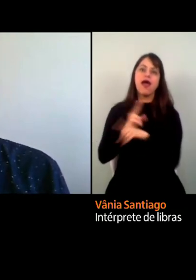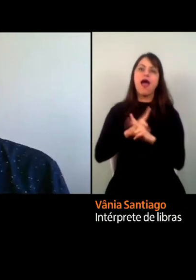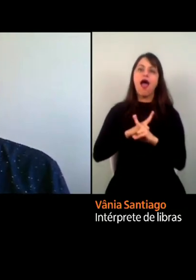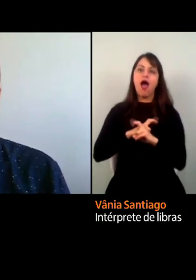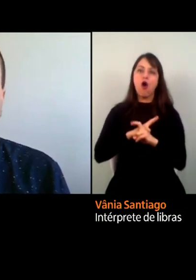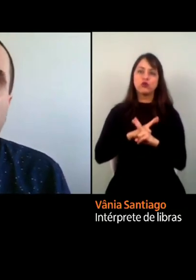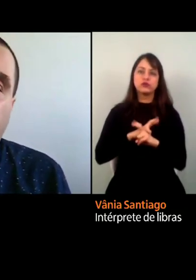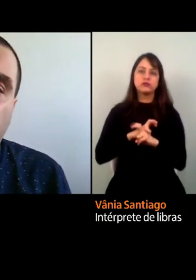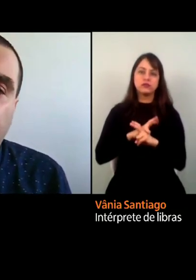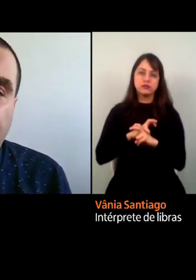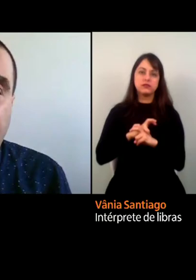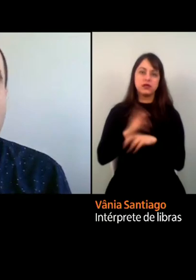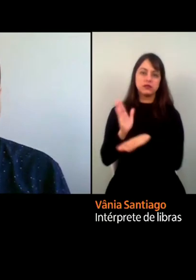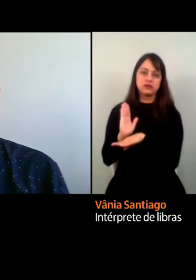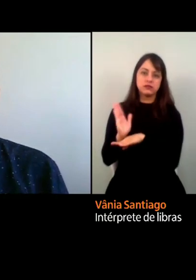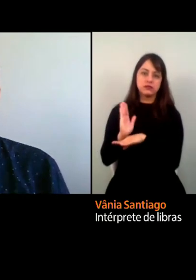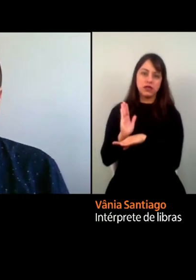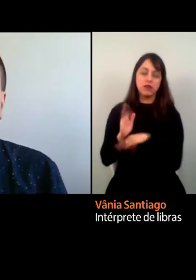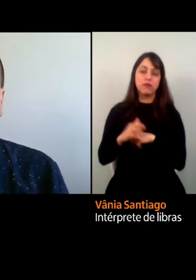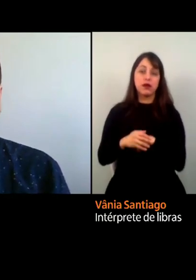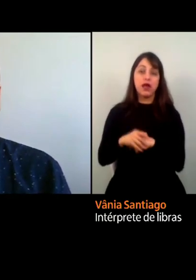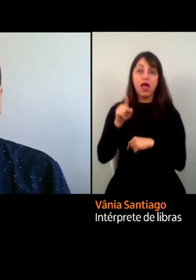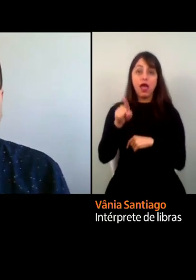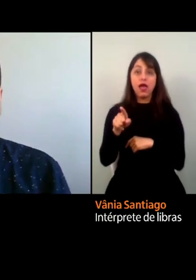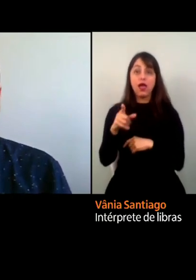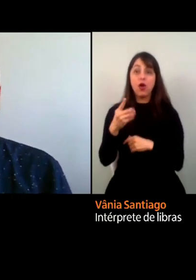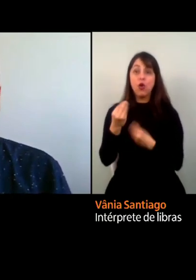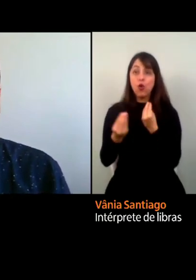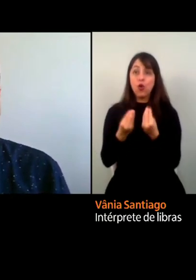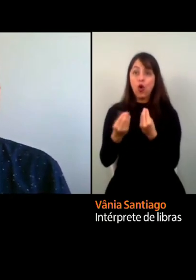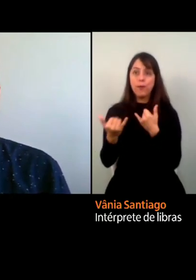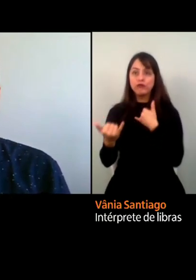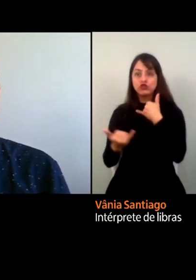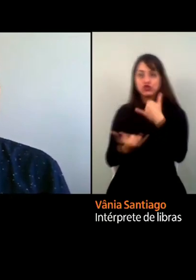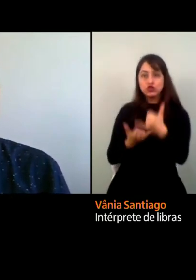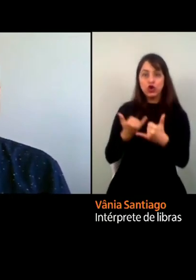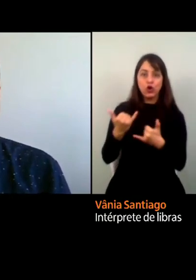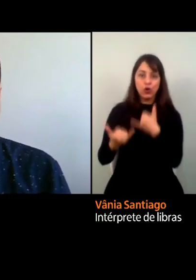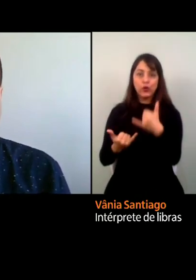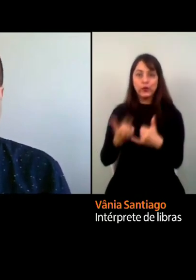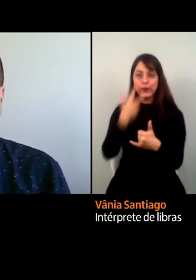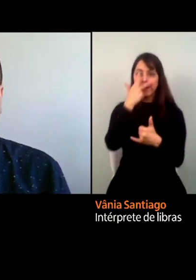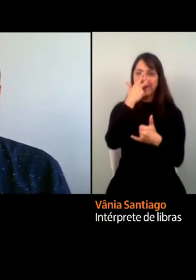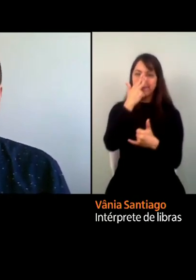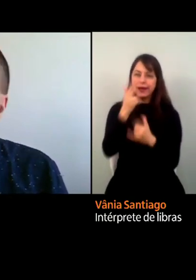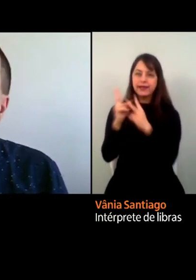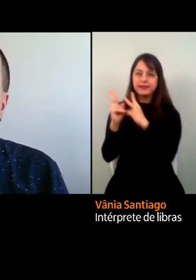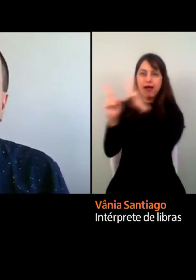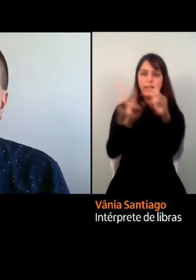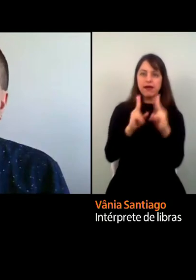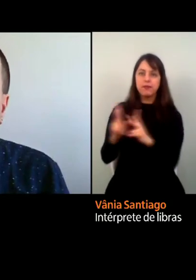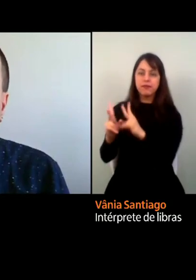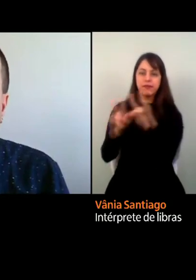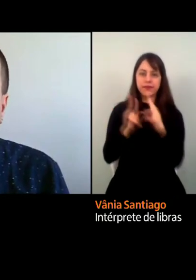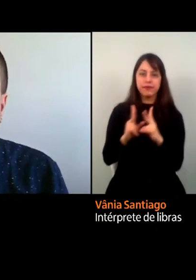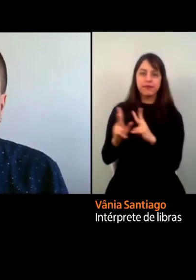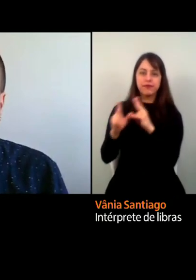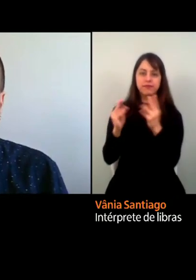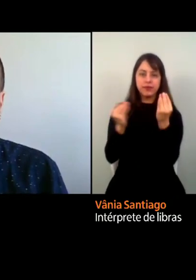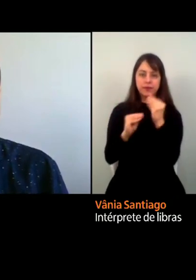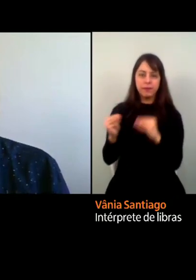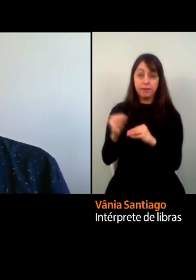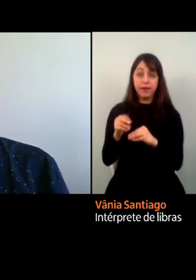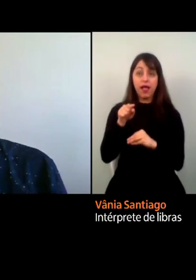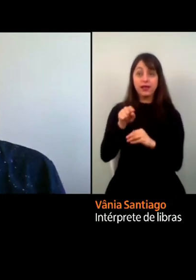espetacular de reflexo e reprodução, estas imagens anônimas do começo do cinema estão se